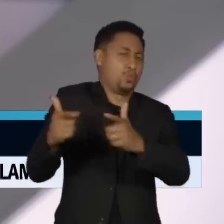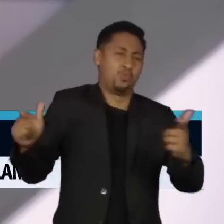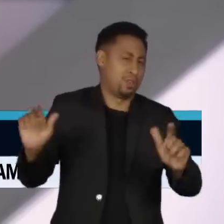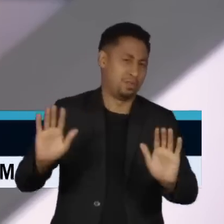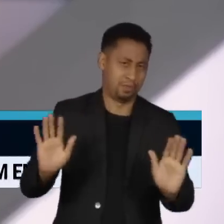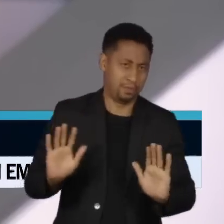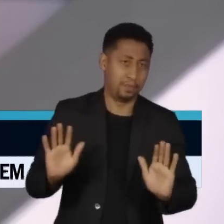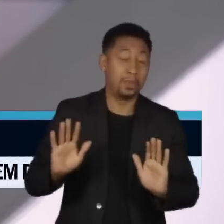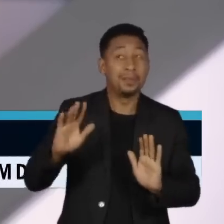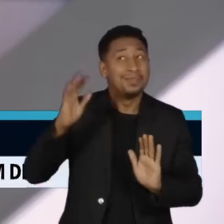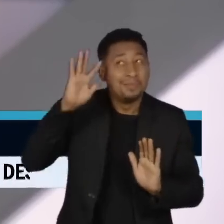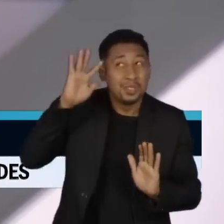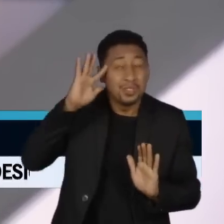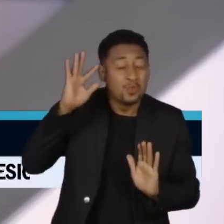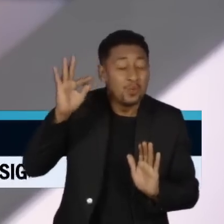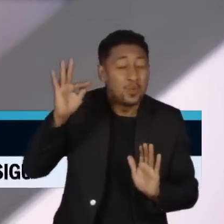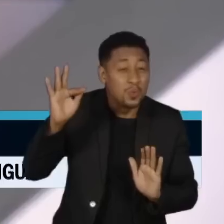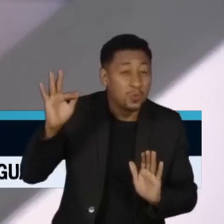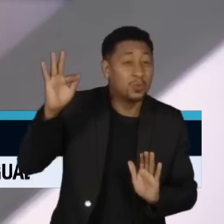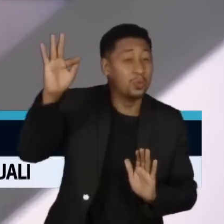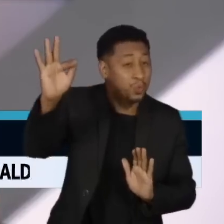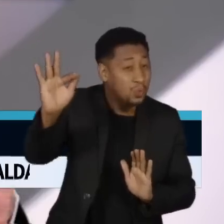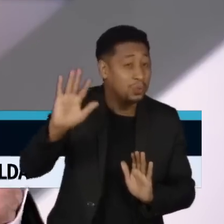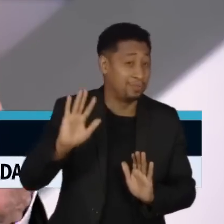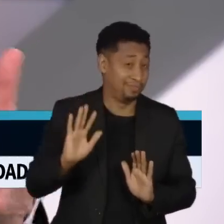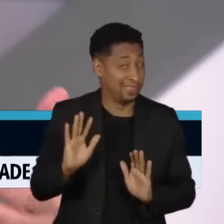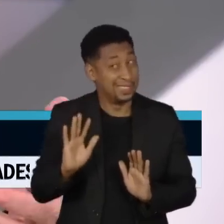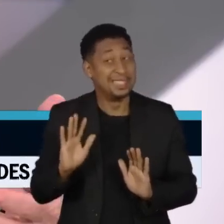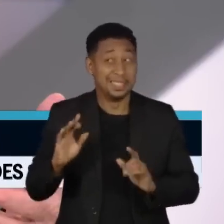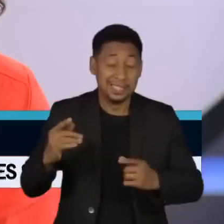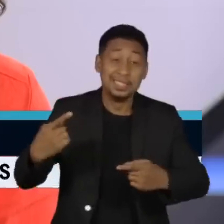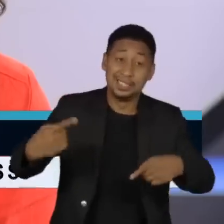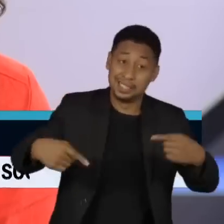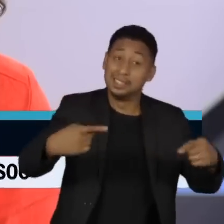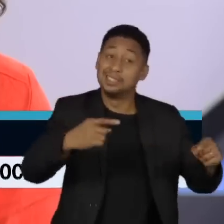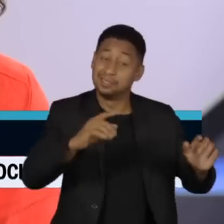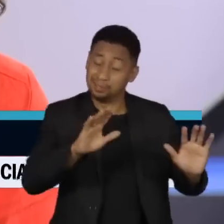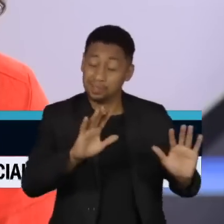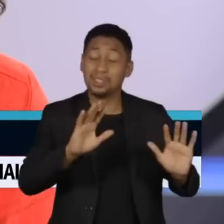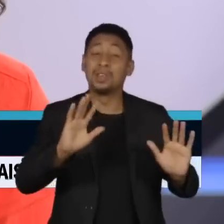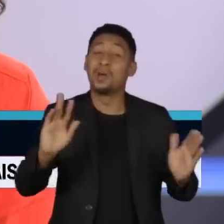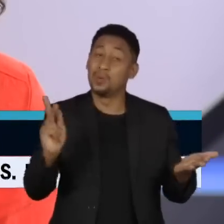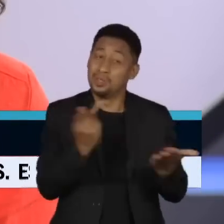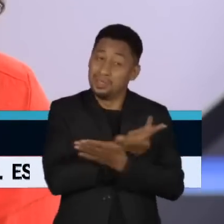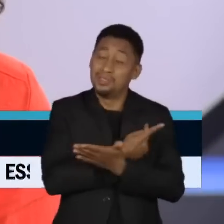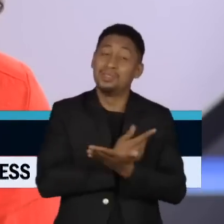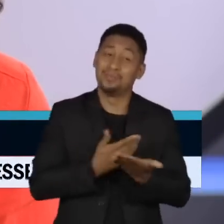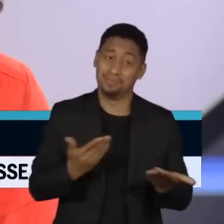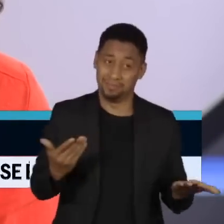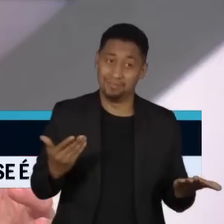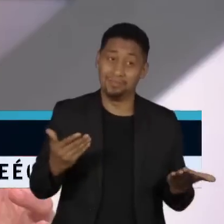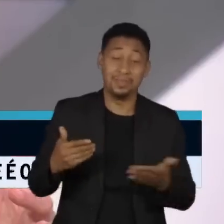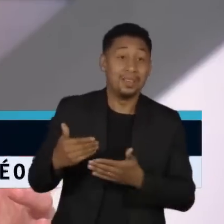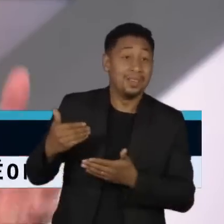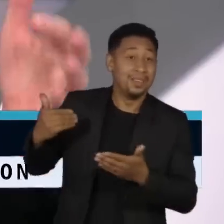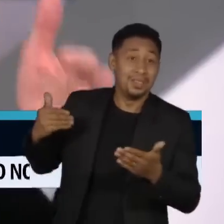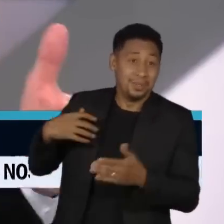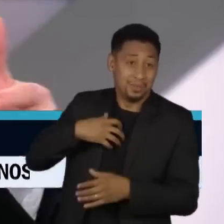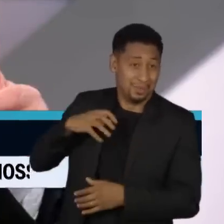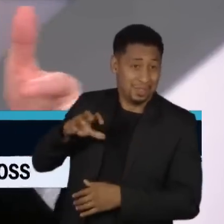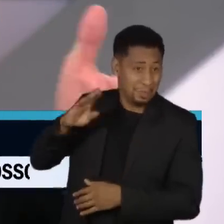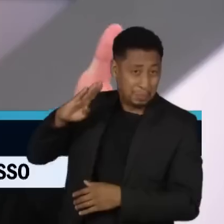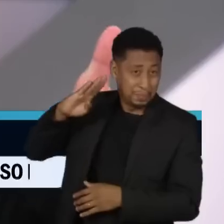para o futuro eu acho que a gente tem que discutir aliás que é o caso bolsonaro porque nós nunca nos acostumamos